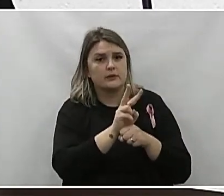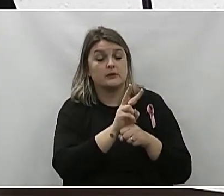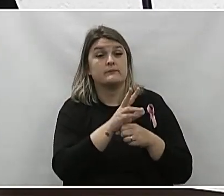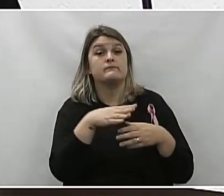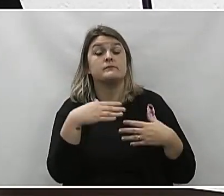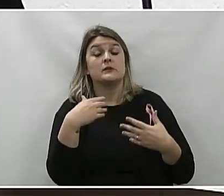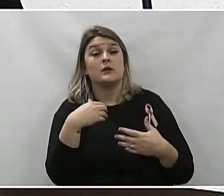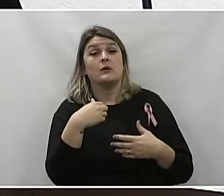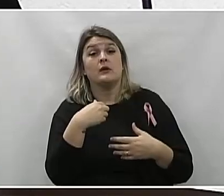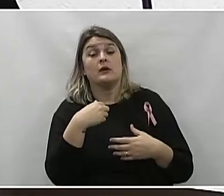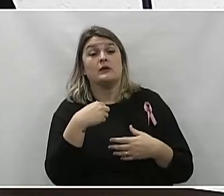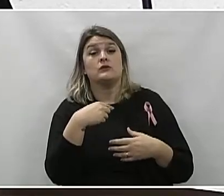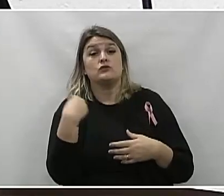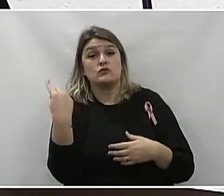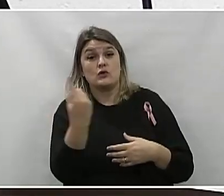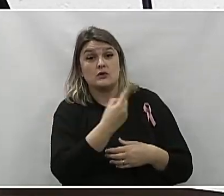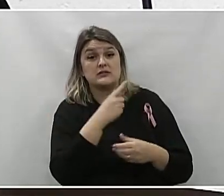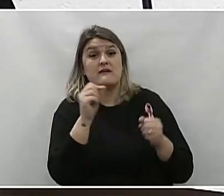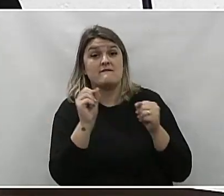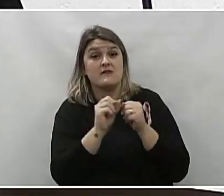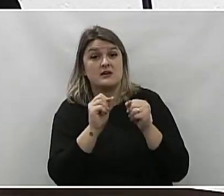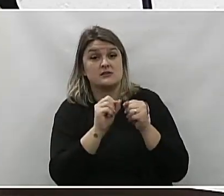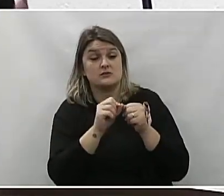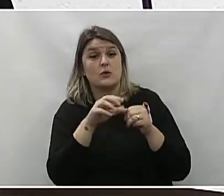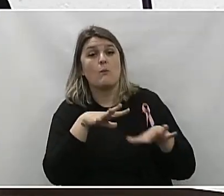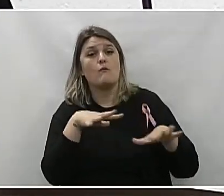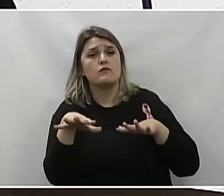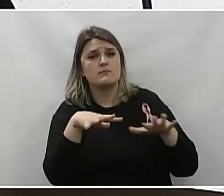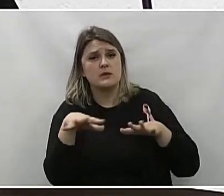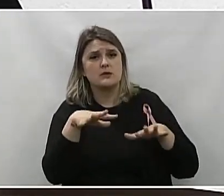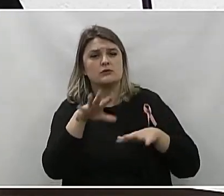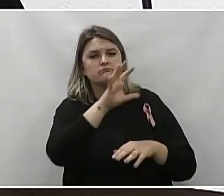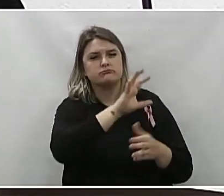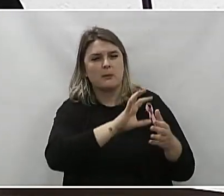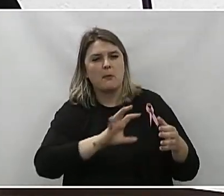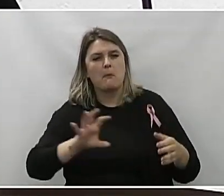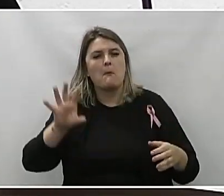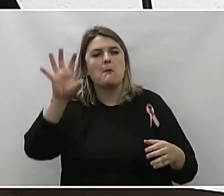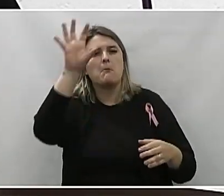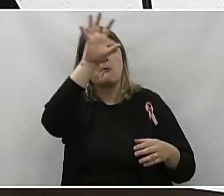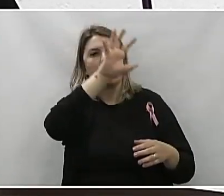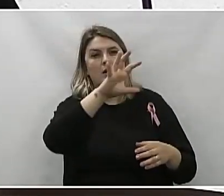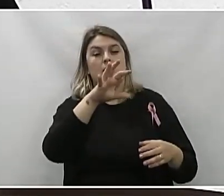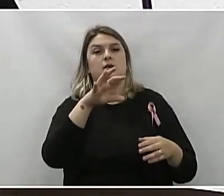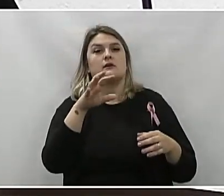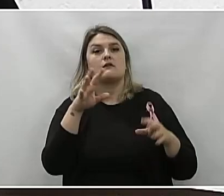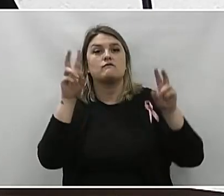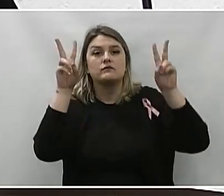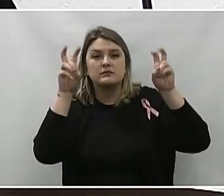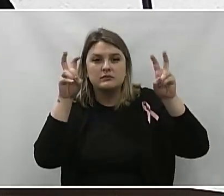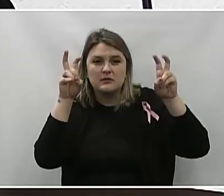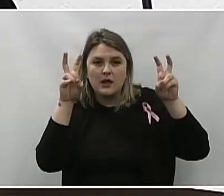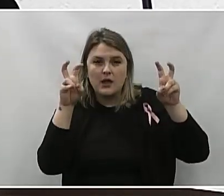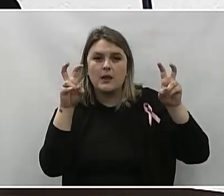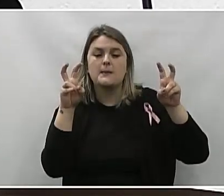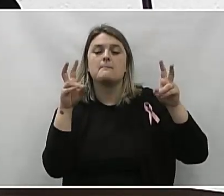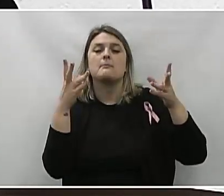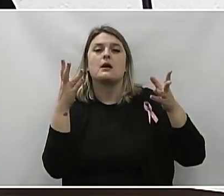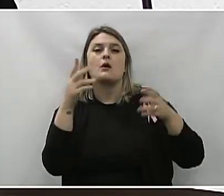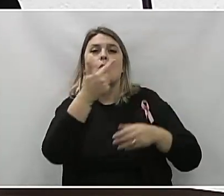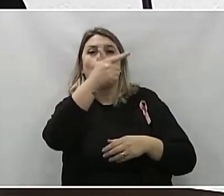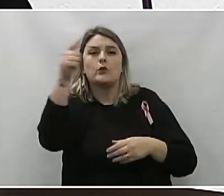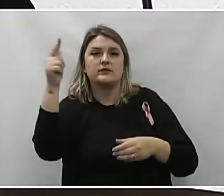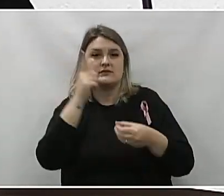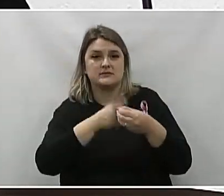pensando nisso também que nós estamos fazendo um movimento regional em cima de fazer com